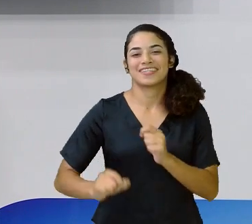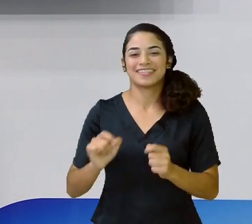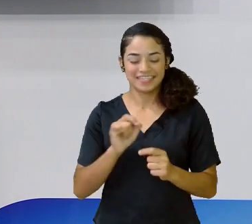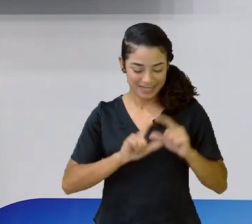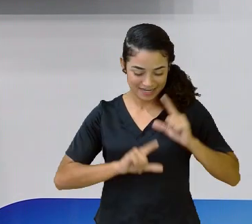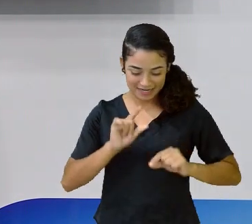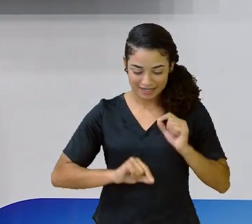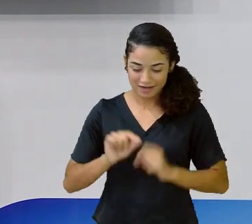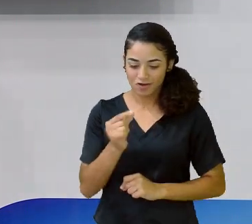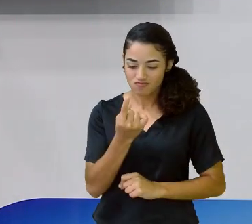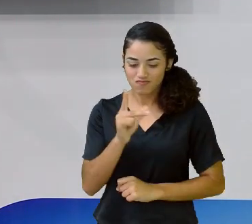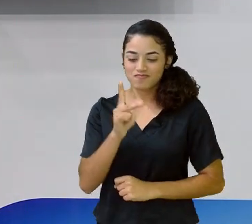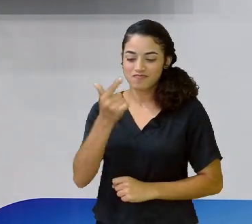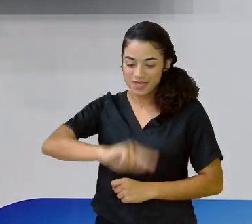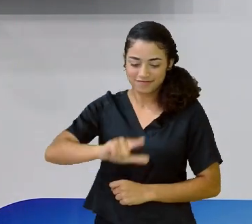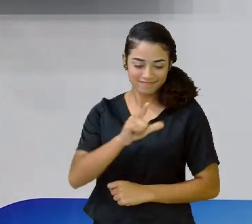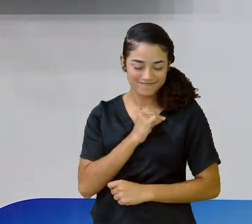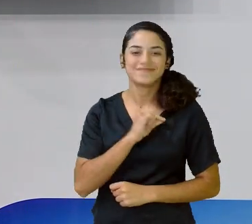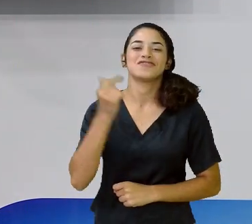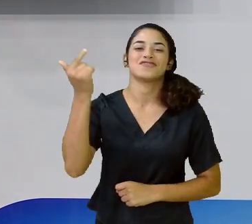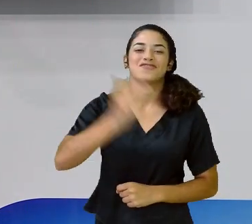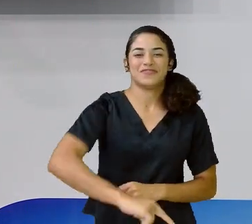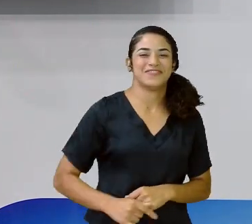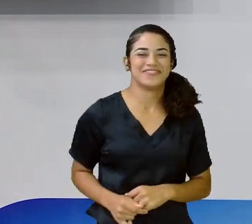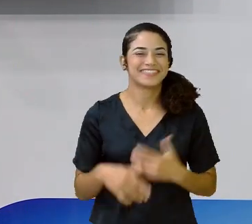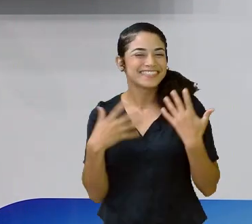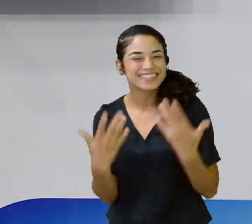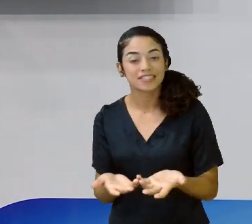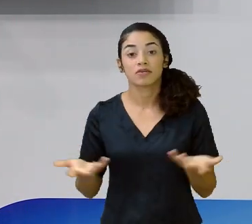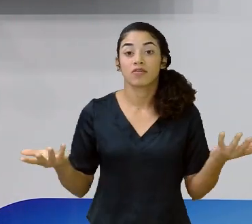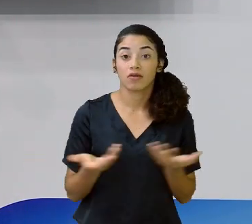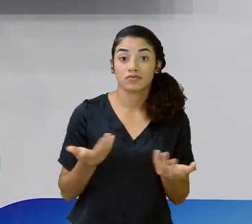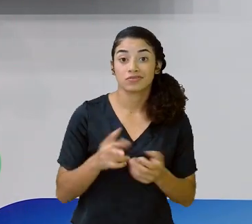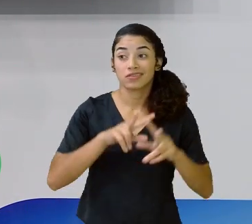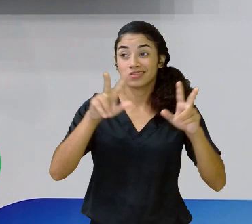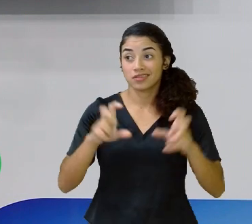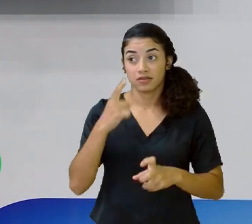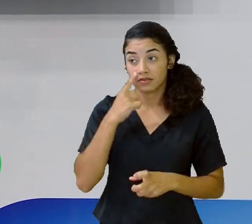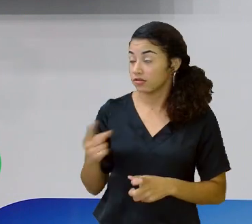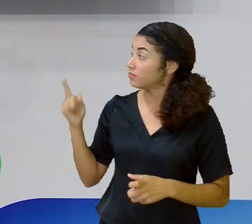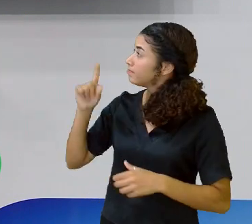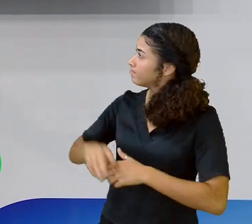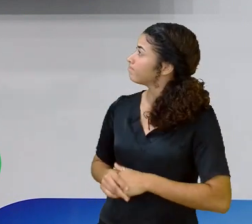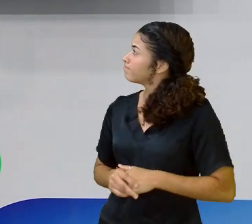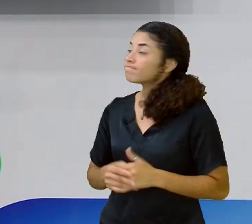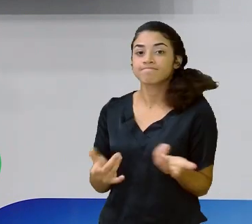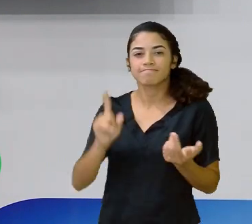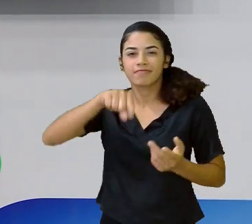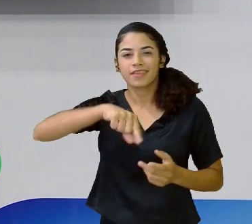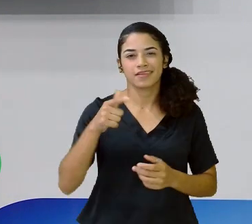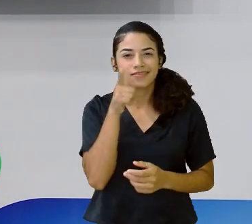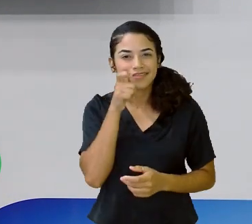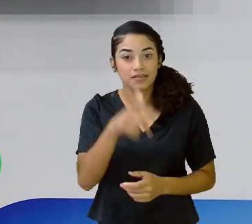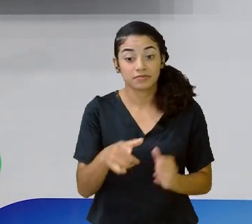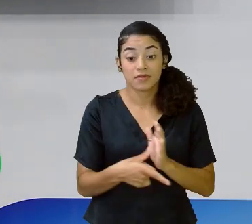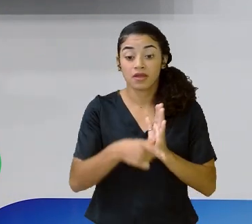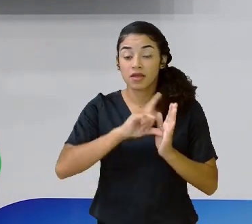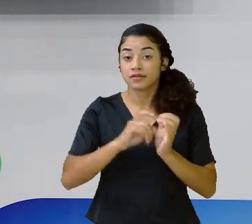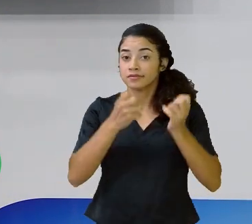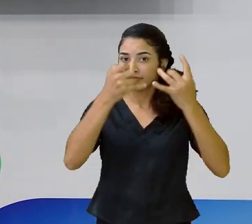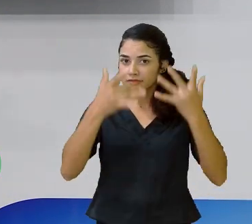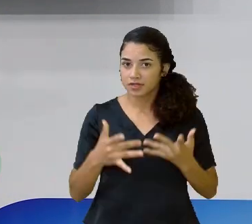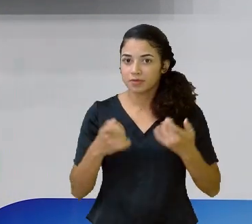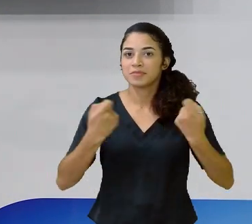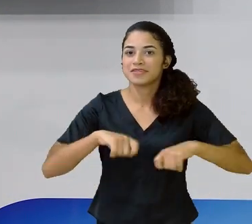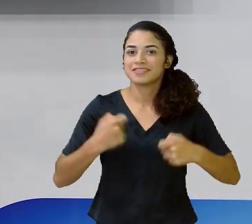gente mais quer. Então, gente, o conteúdo de biografia é bastante interessante, mas antes de eu falar da biografia, eu tenho que falar da